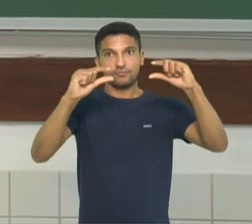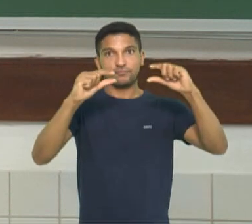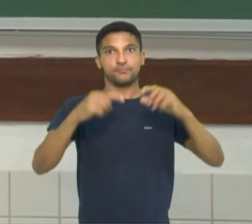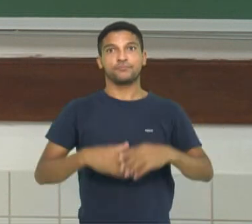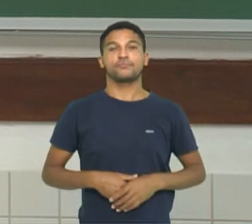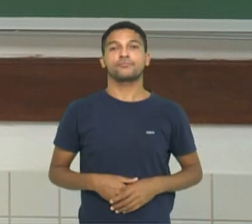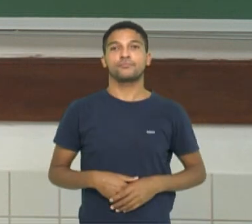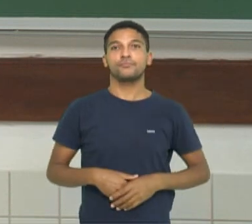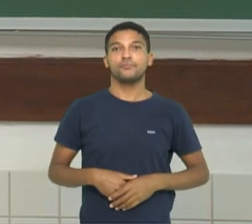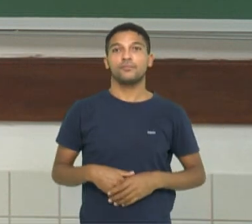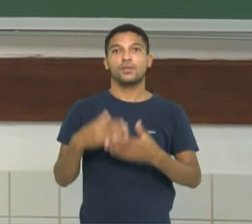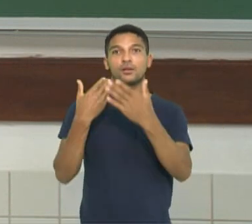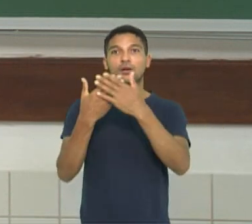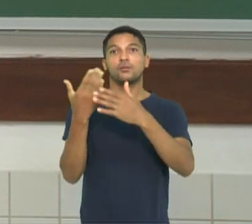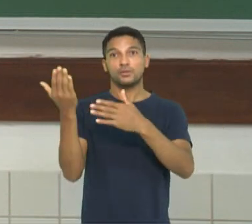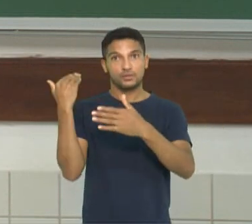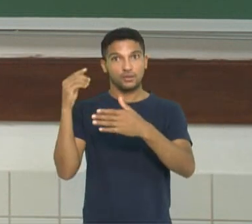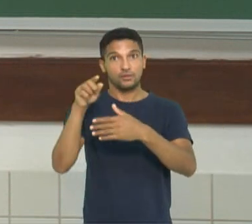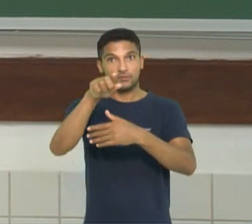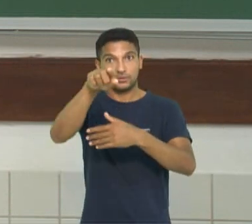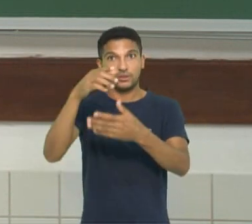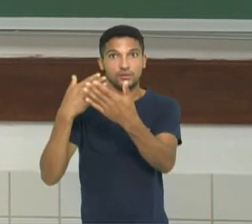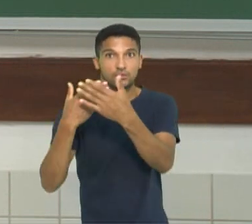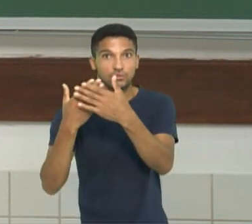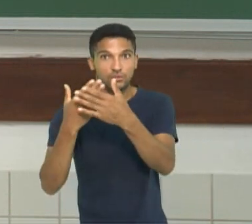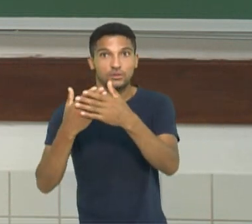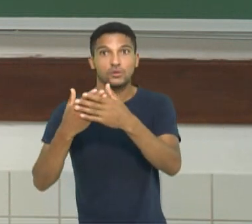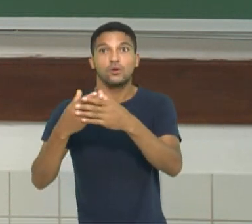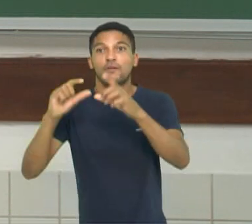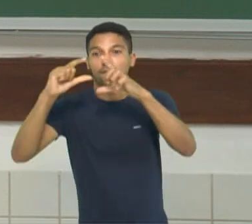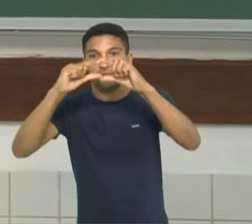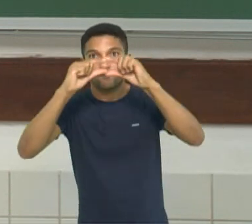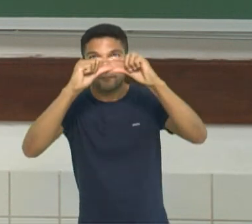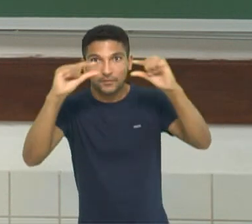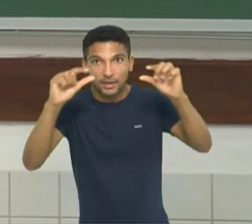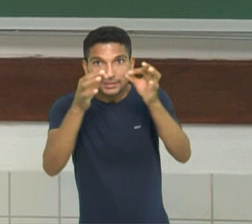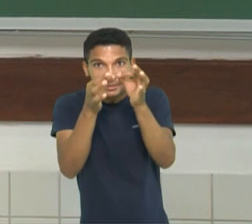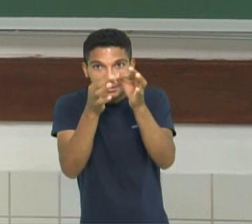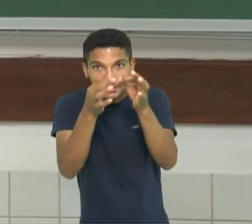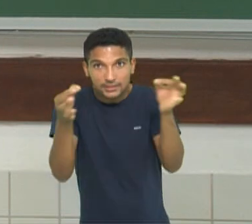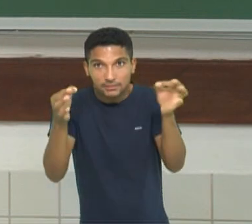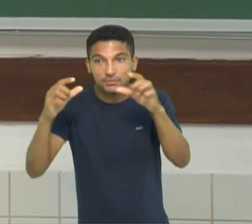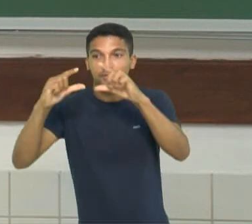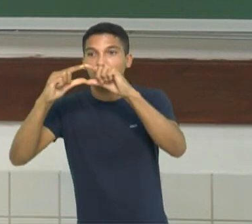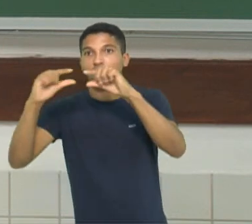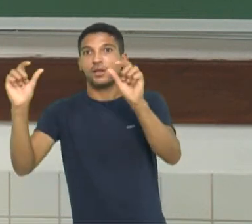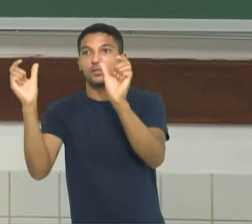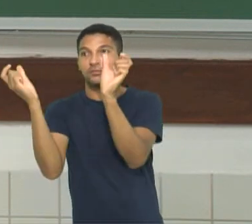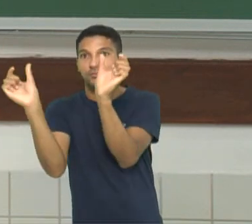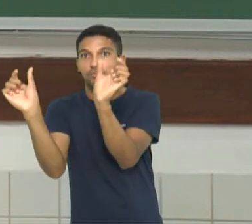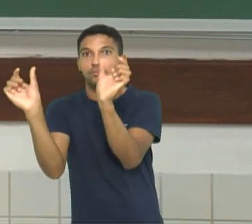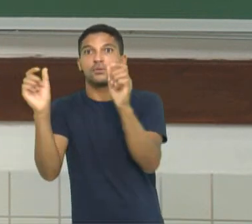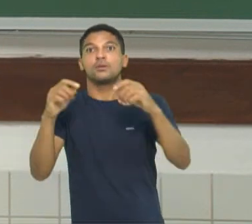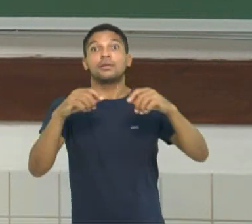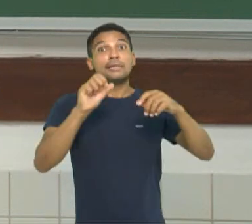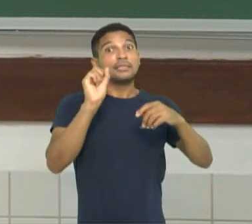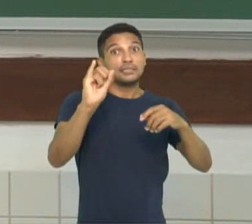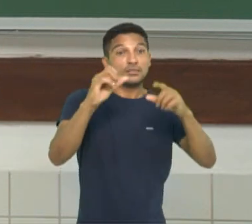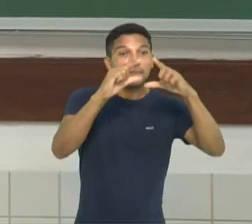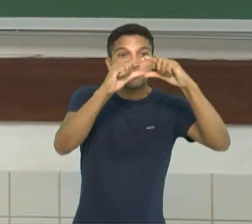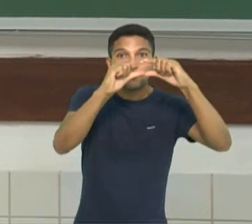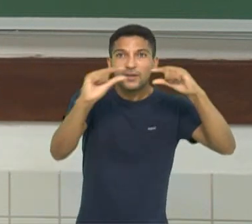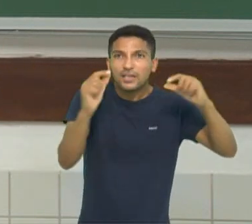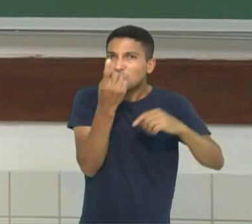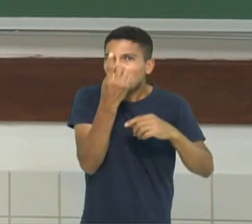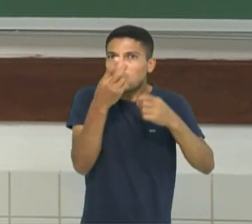período composto, né? Se a frase só tem um verbo, somente uma oração, é um período simples, né? Ou uma locução verbal, que a gente